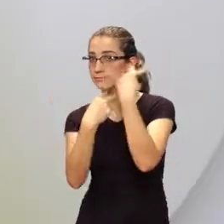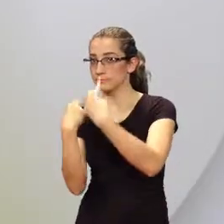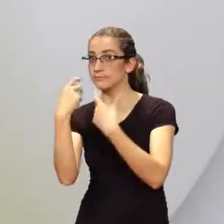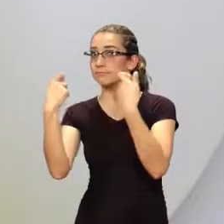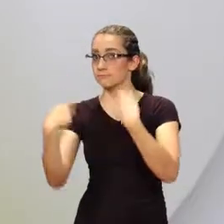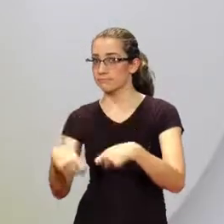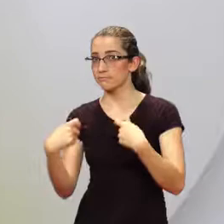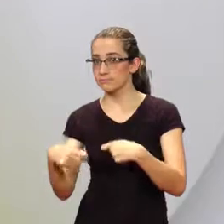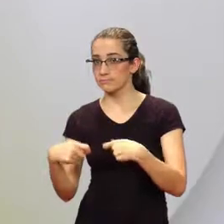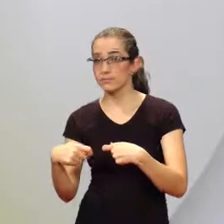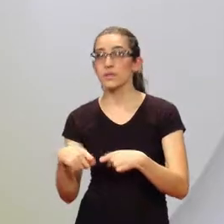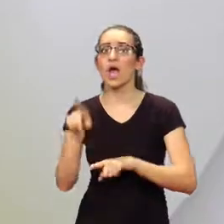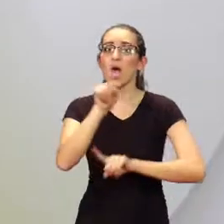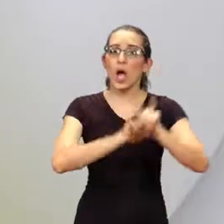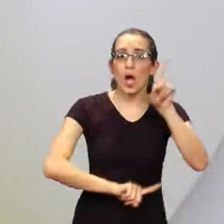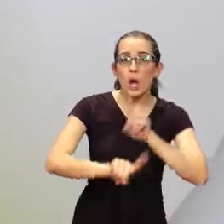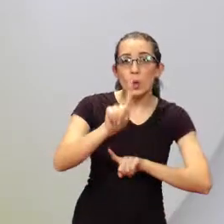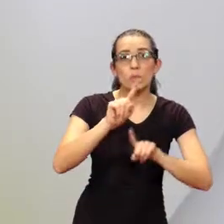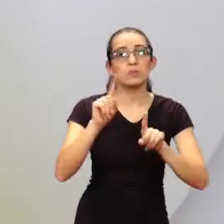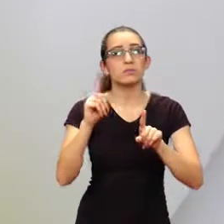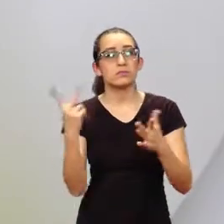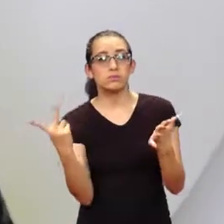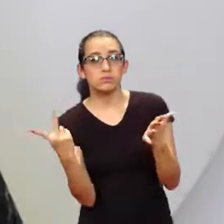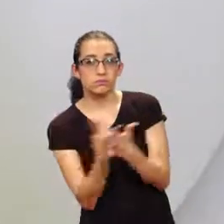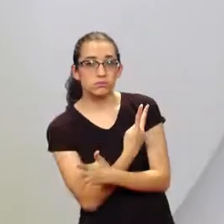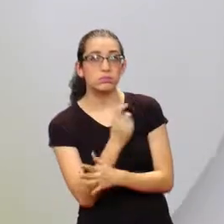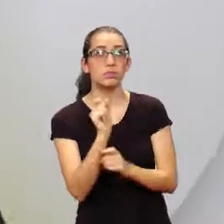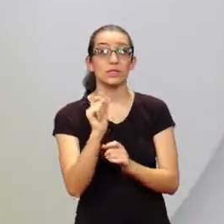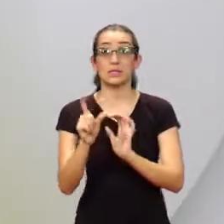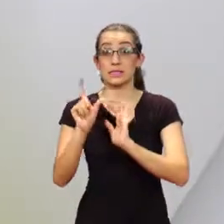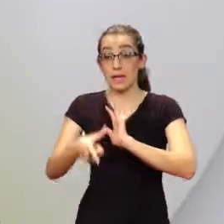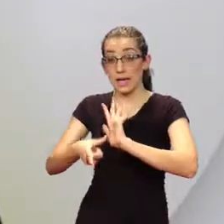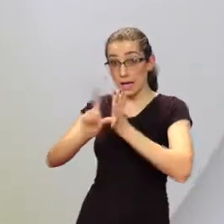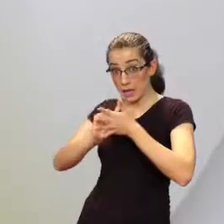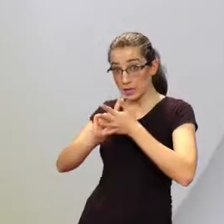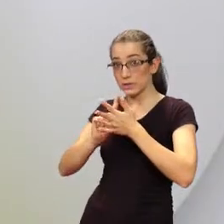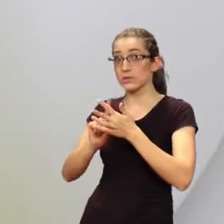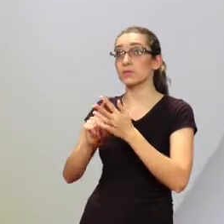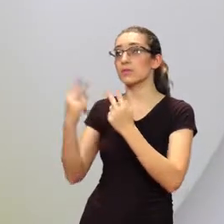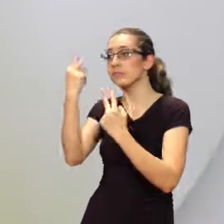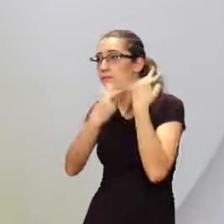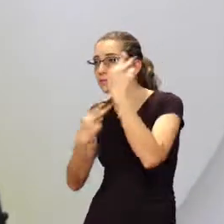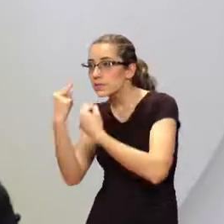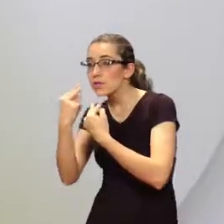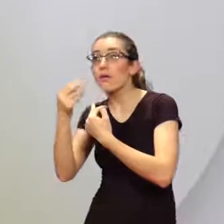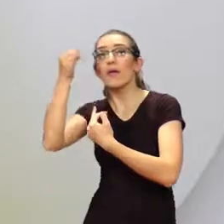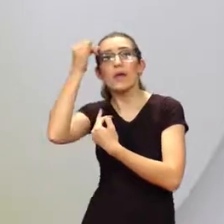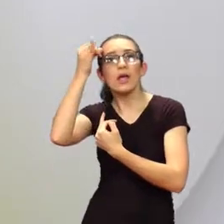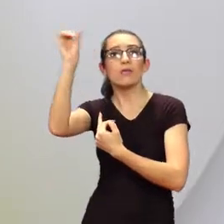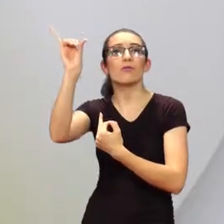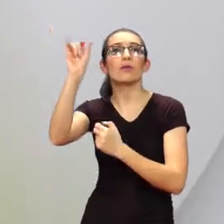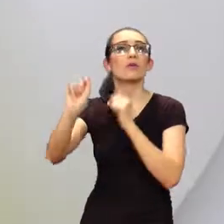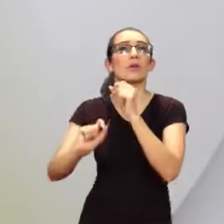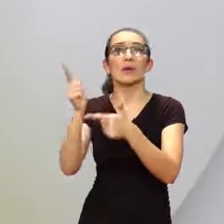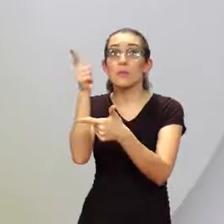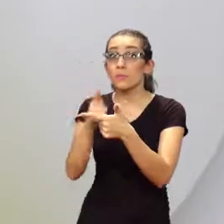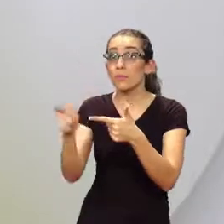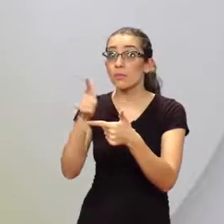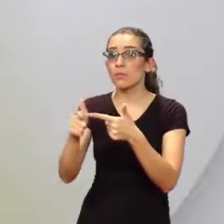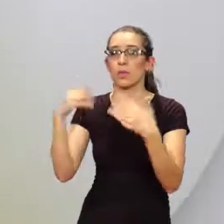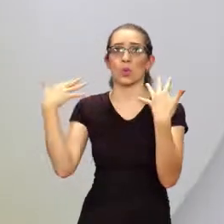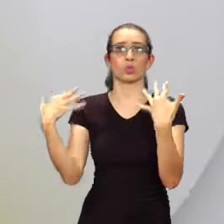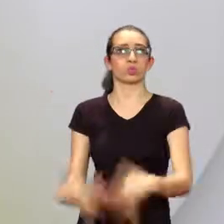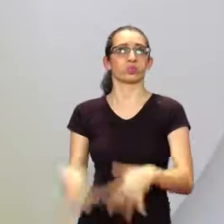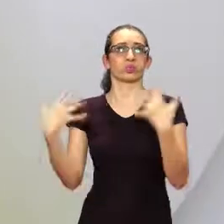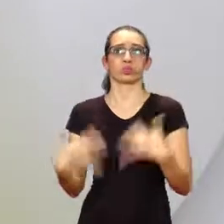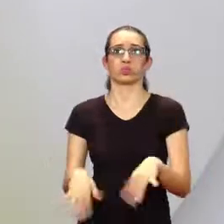revisão. Em algumas situações, fazendo a revisão precocemente, se evita problemas